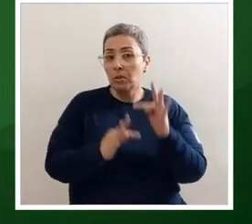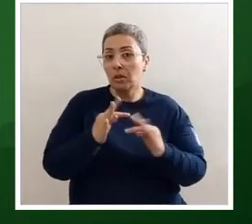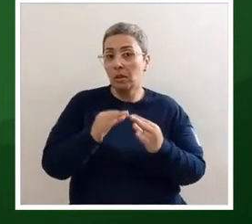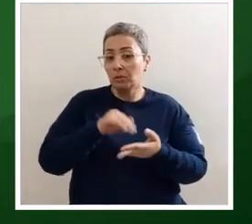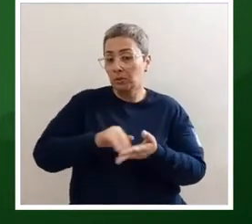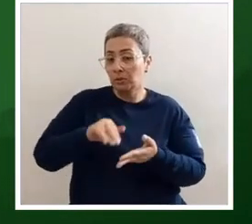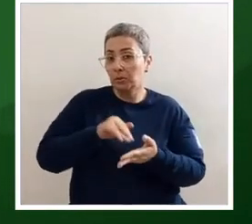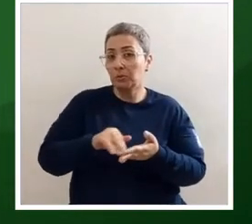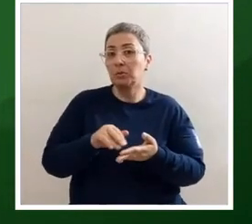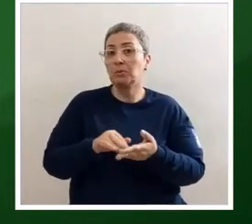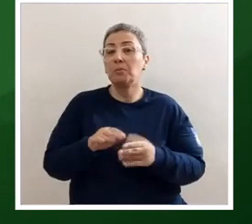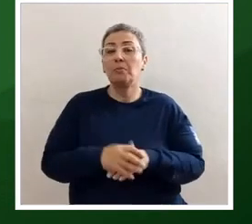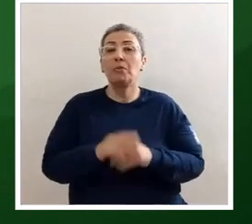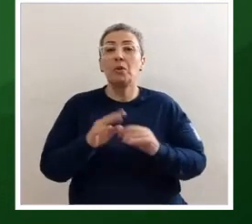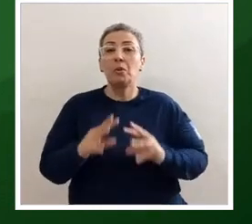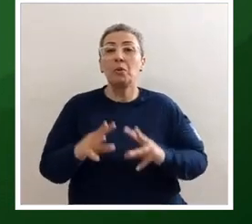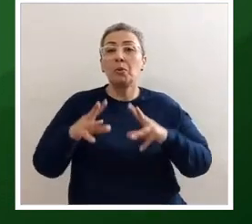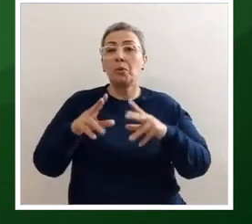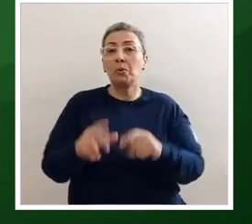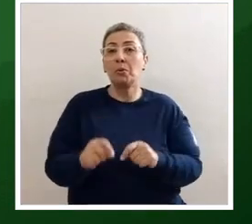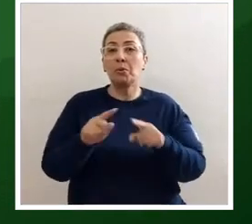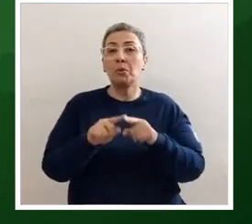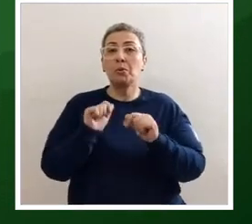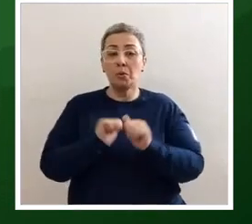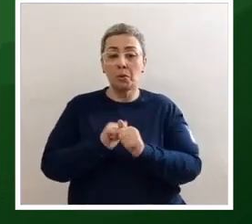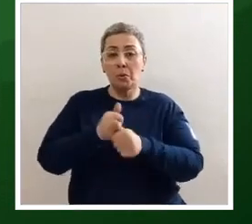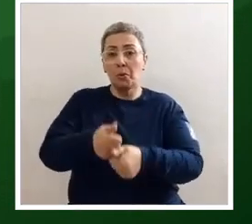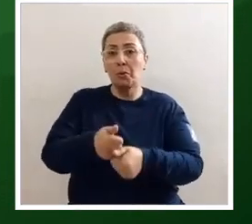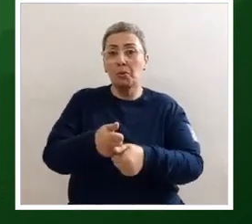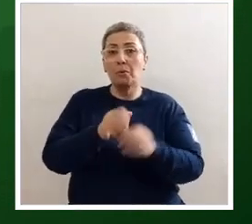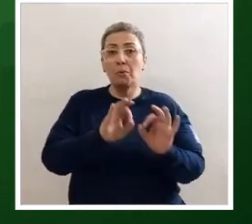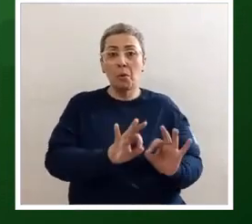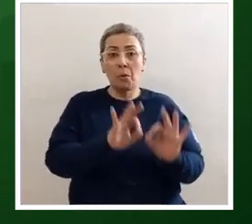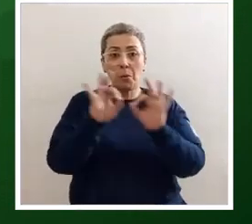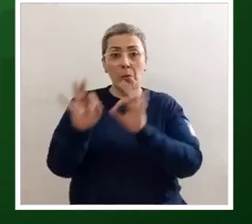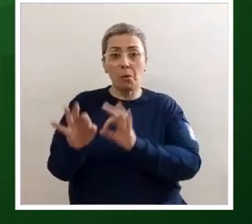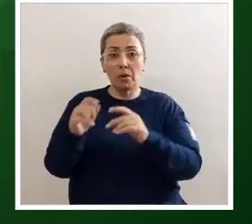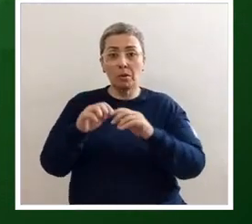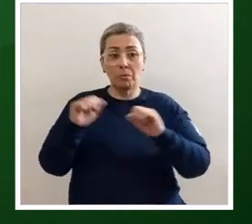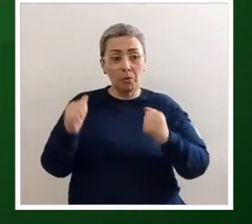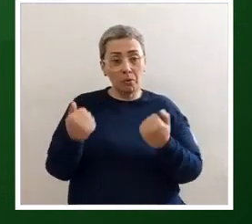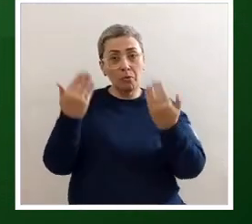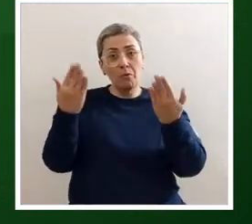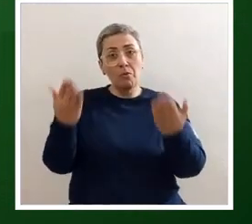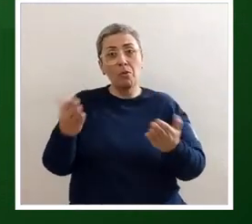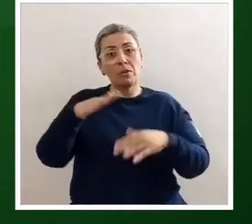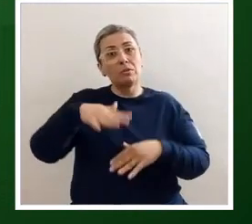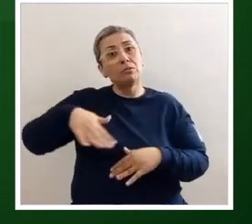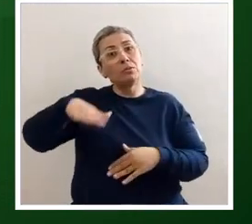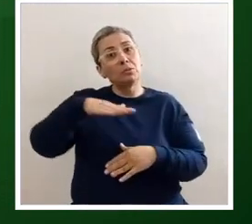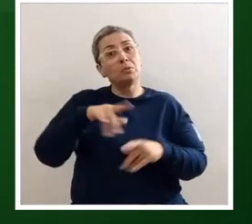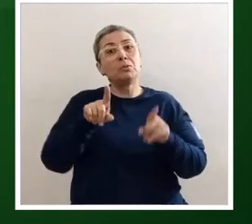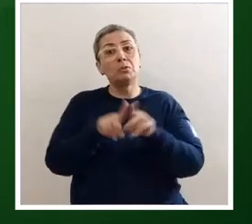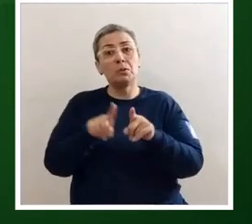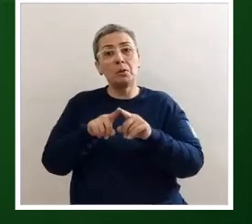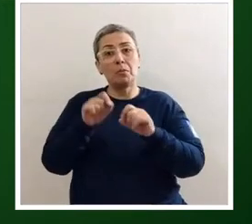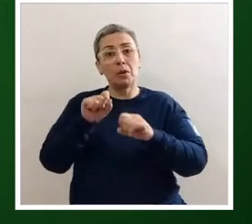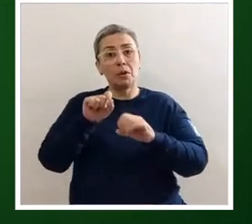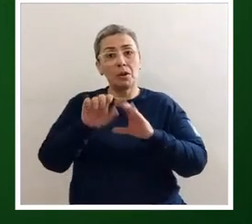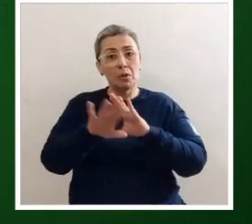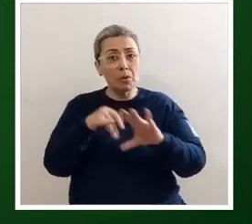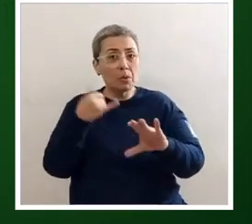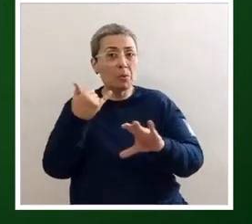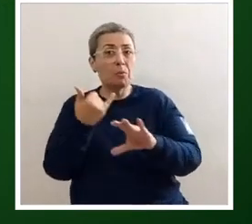secretarias e todos que estão nos acompanhando né inclusive fora da própria região essa transmissão